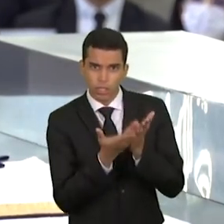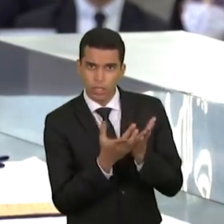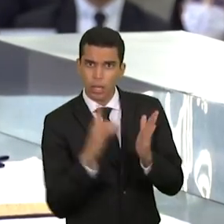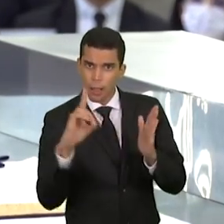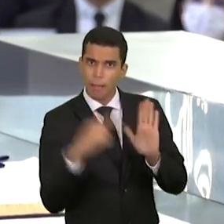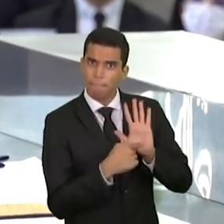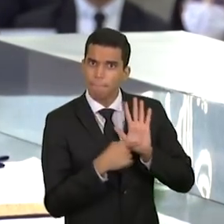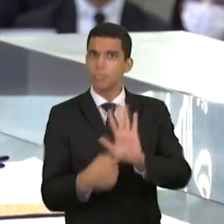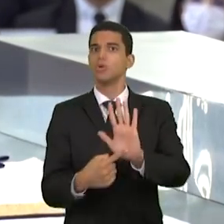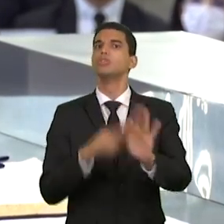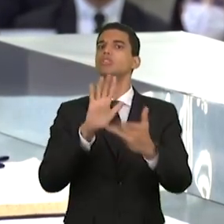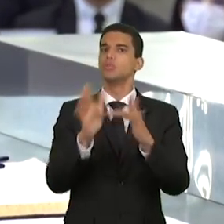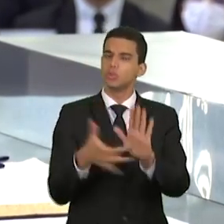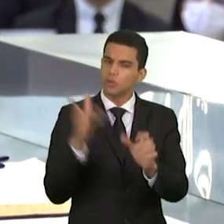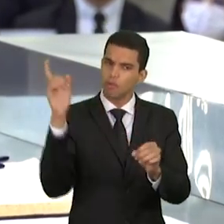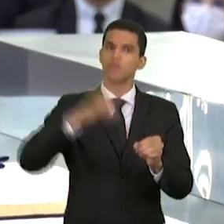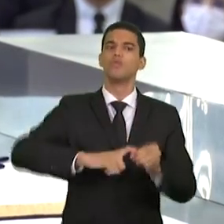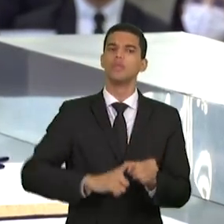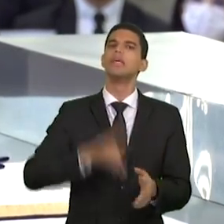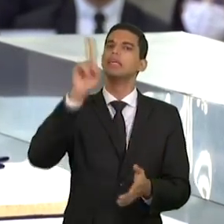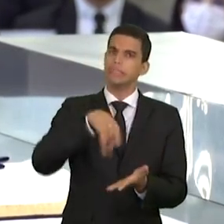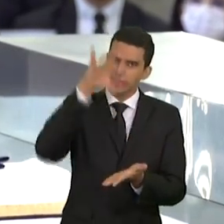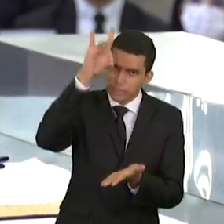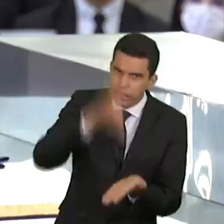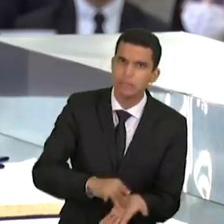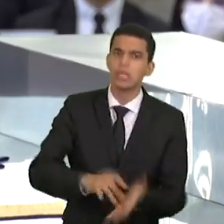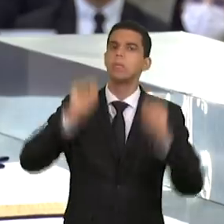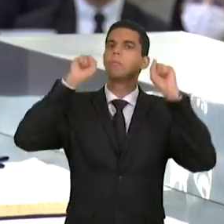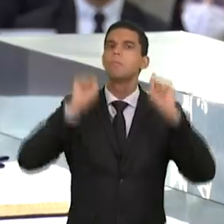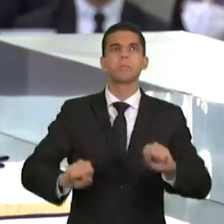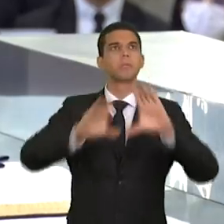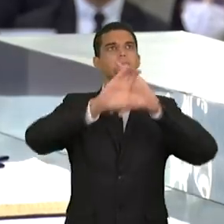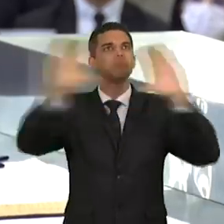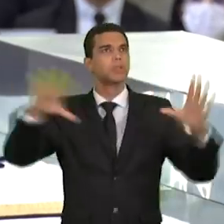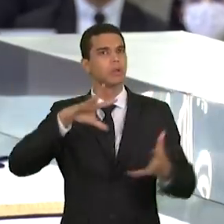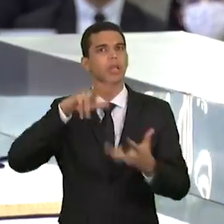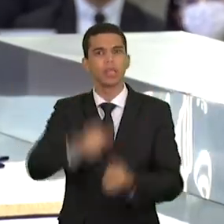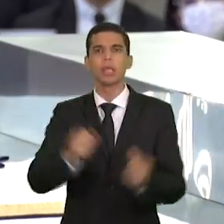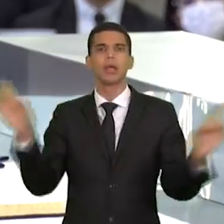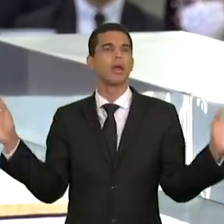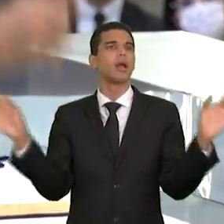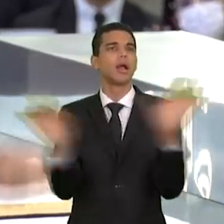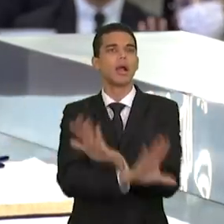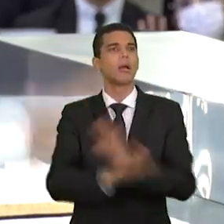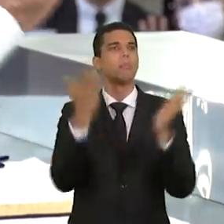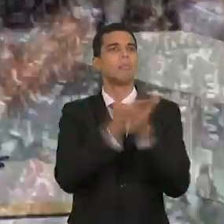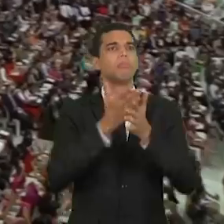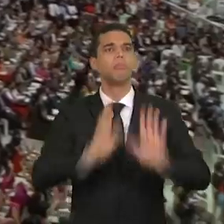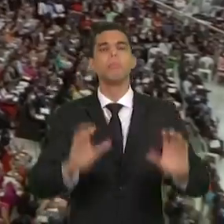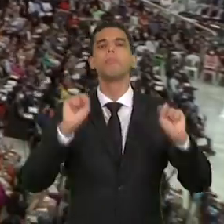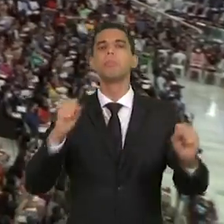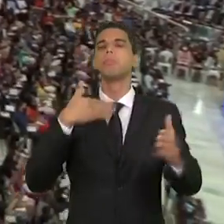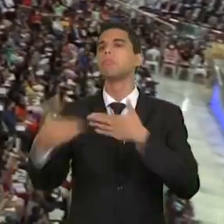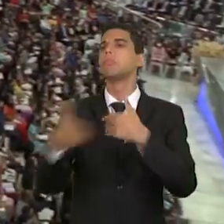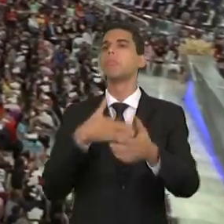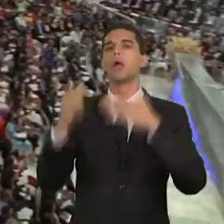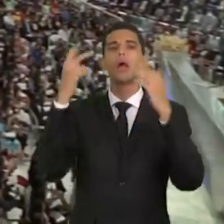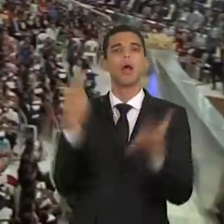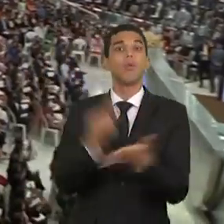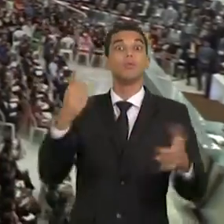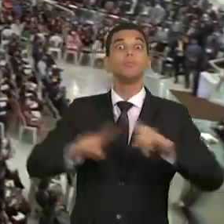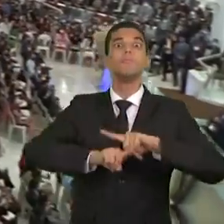bíblica, é real, passam-se os céus e a terra, aconteça o que acontecer, mas Jesus